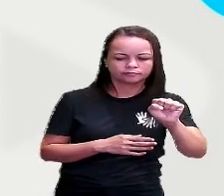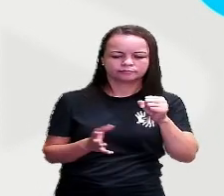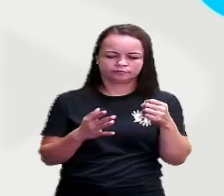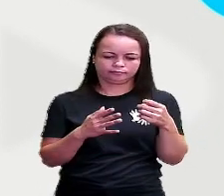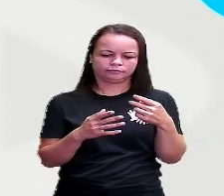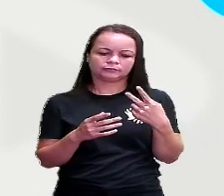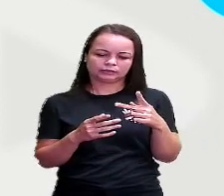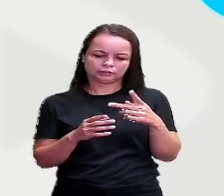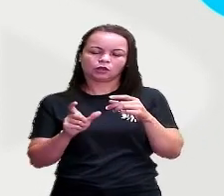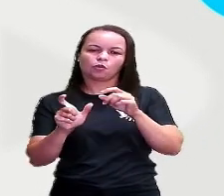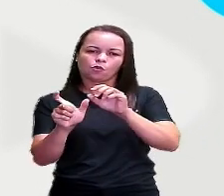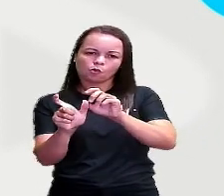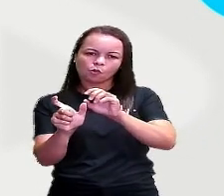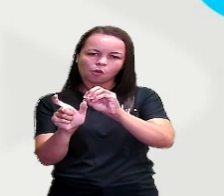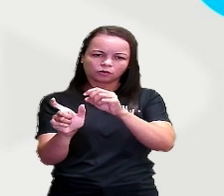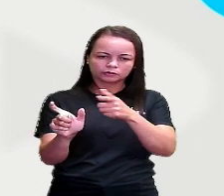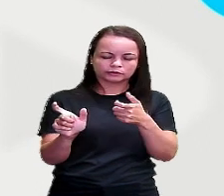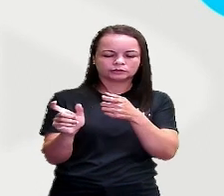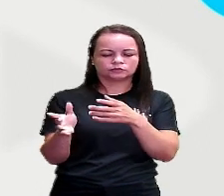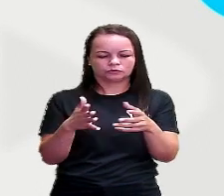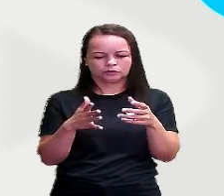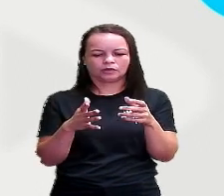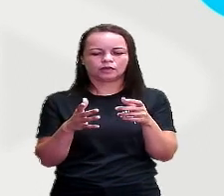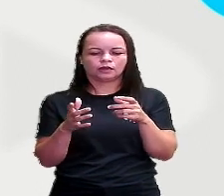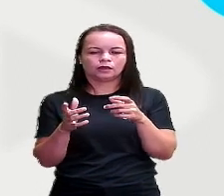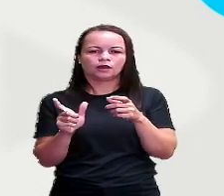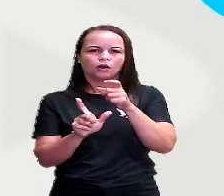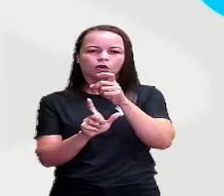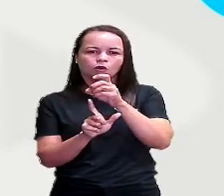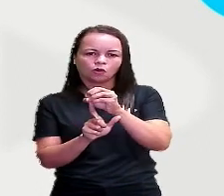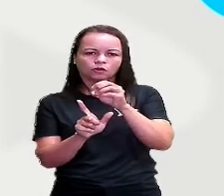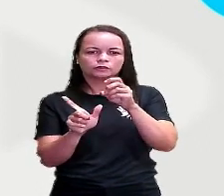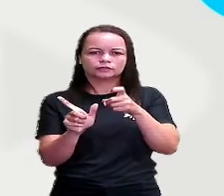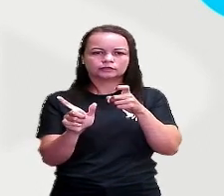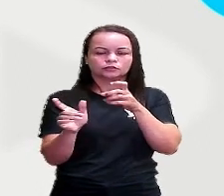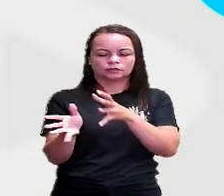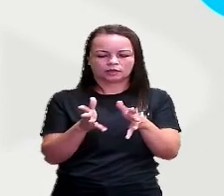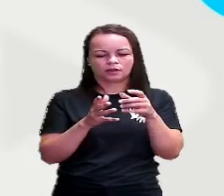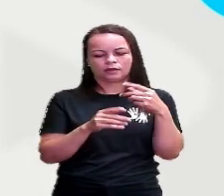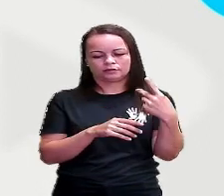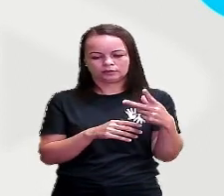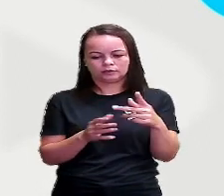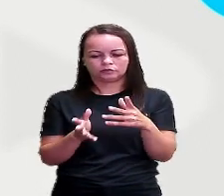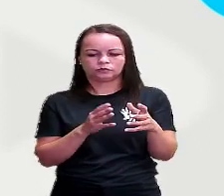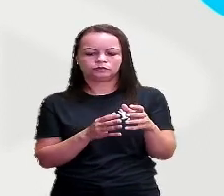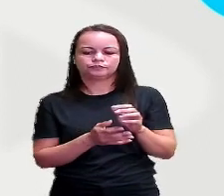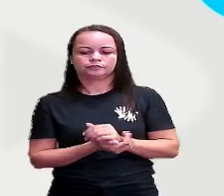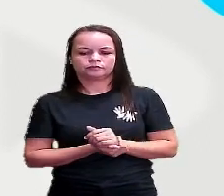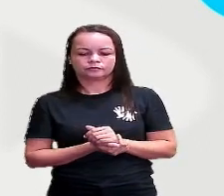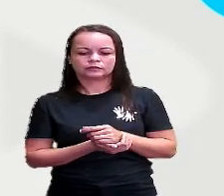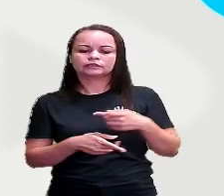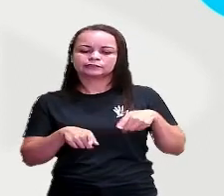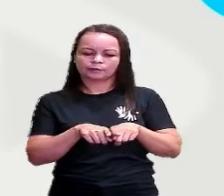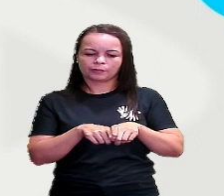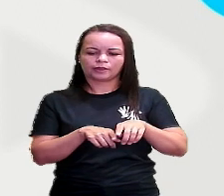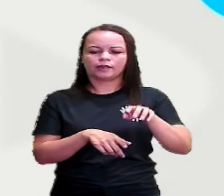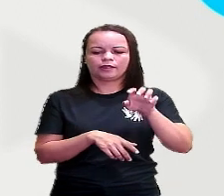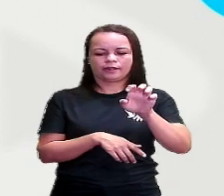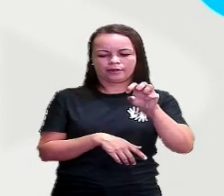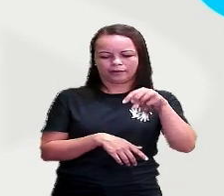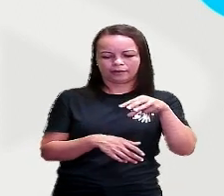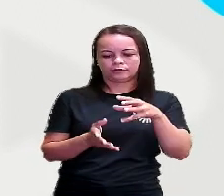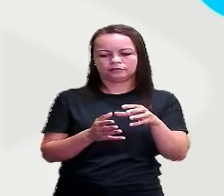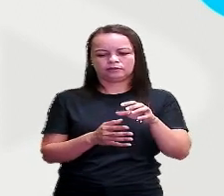oxítonas terminadas em ditongos abertos, como ei, oi ou el, seguido ou não de S também, ó. Chapéu,